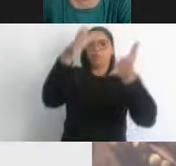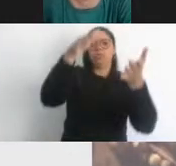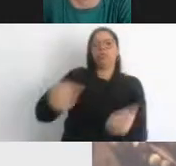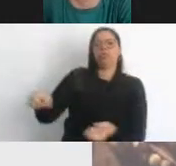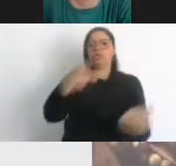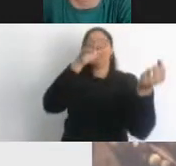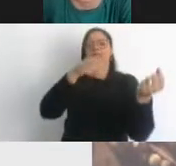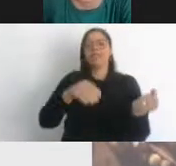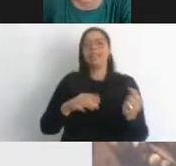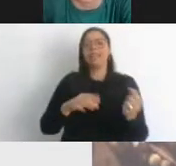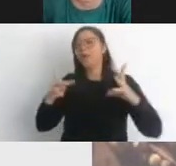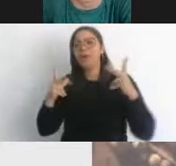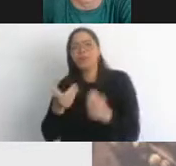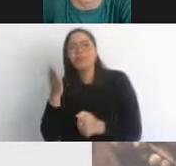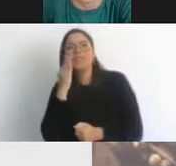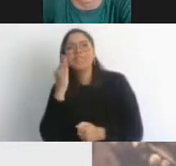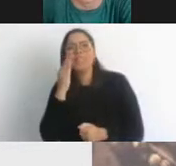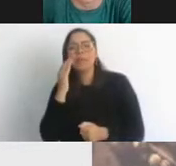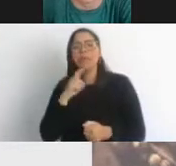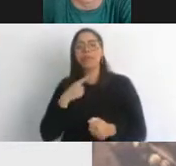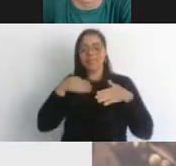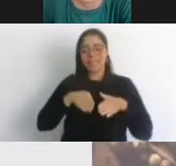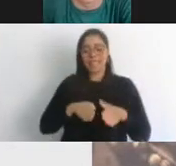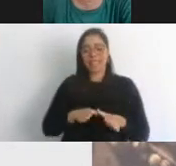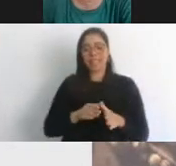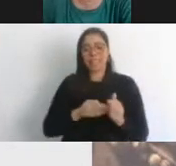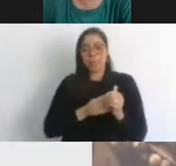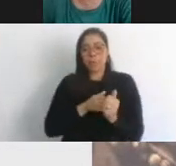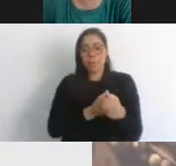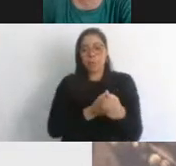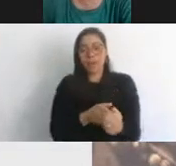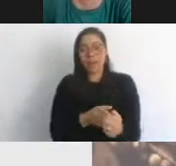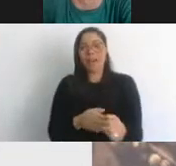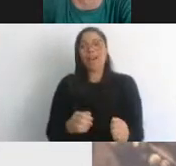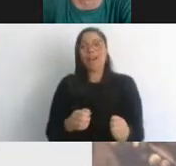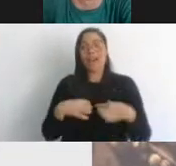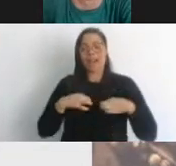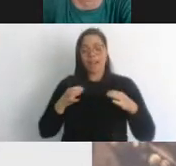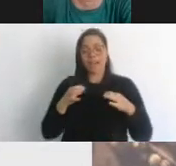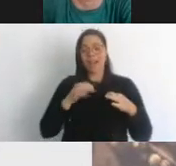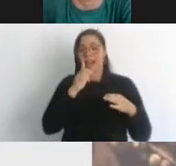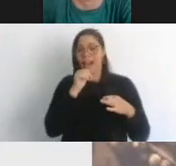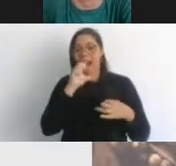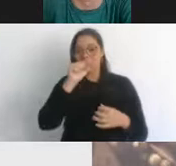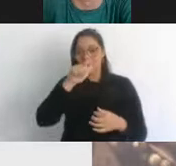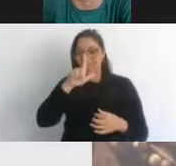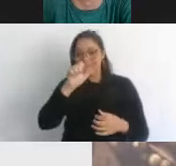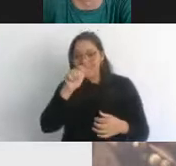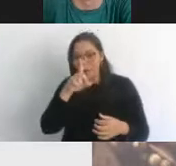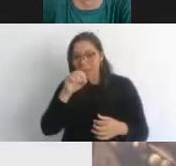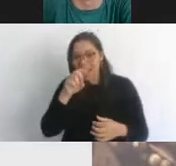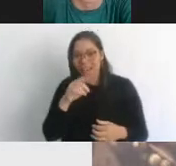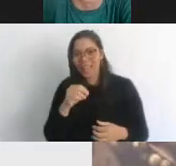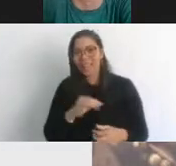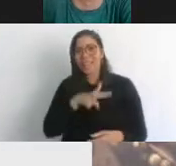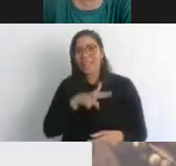quem quando você tomar banho de água salgada você fica com seu corpo né extremamente cheio de sal